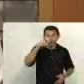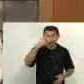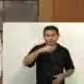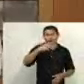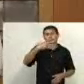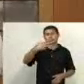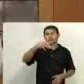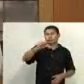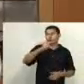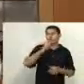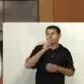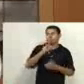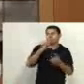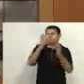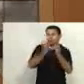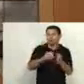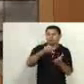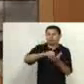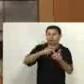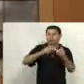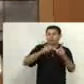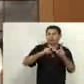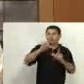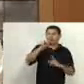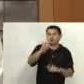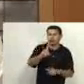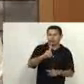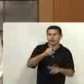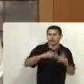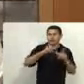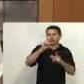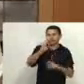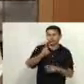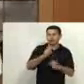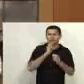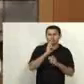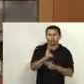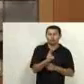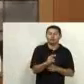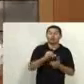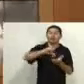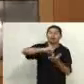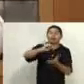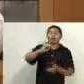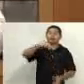Gerais, responde a alternativa correta, letra D. Letra D que corresponde a